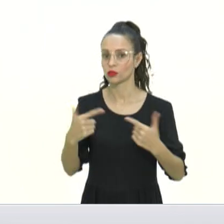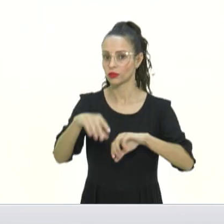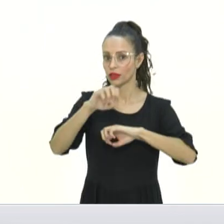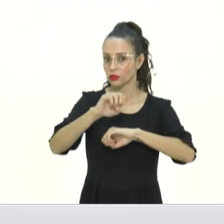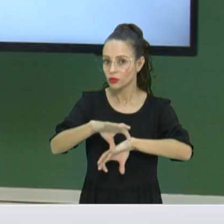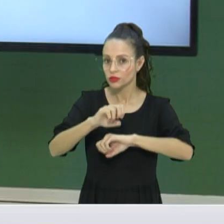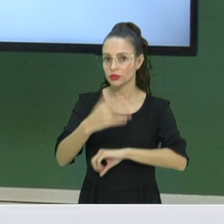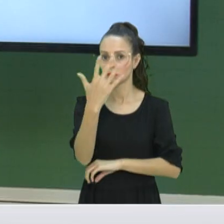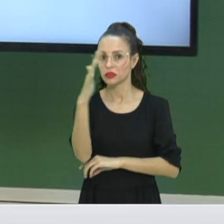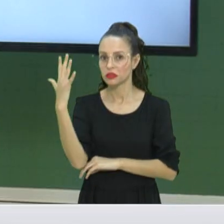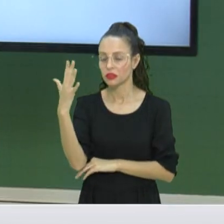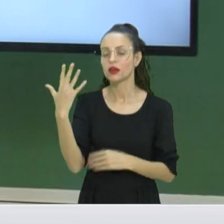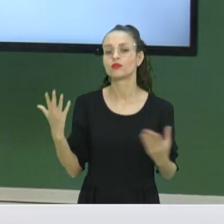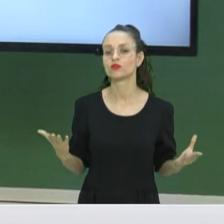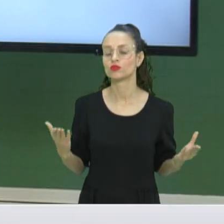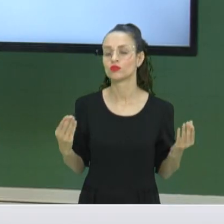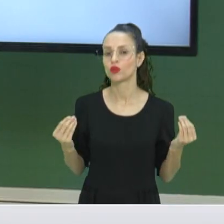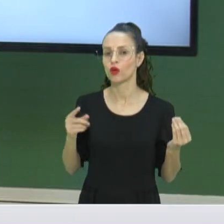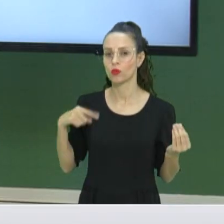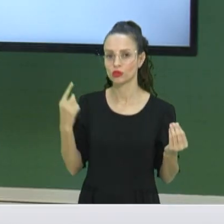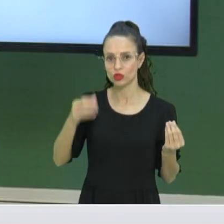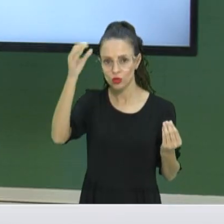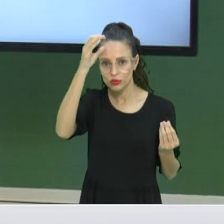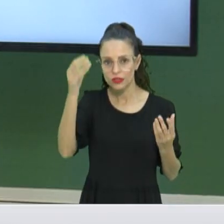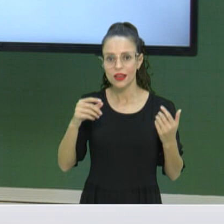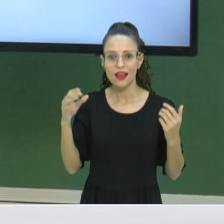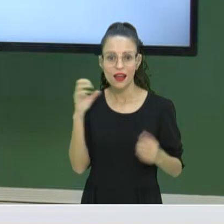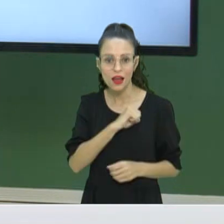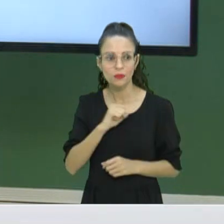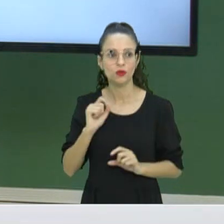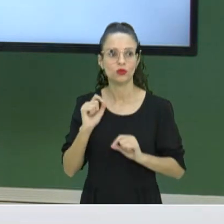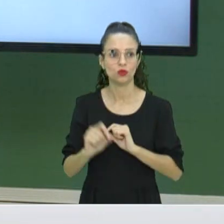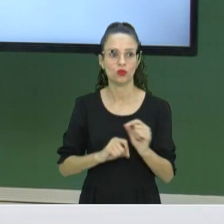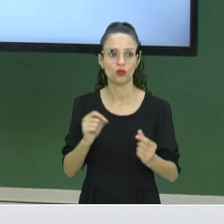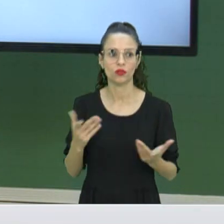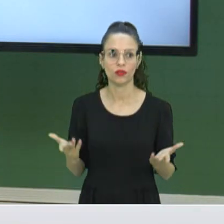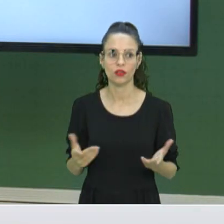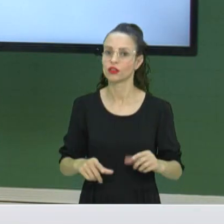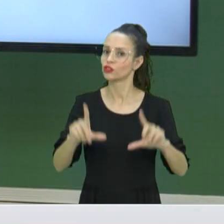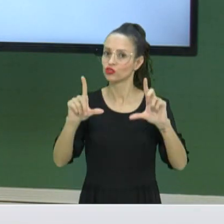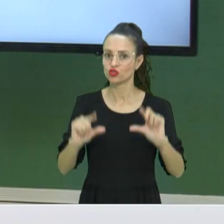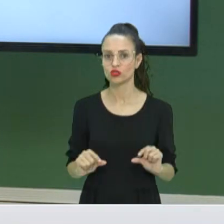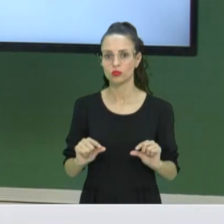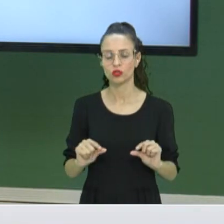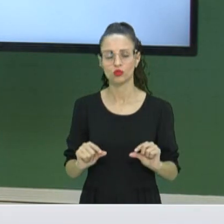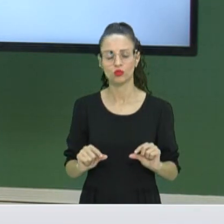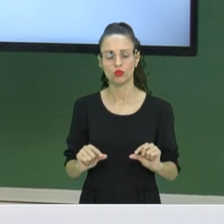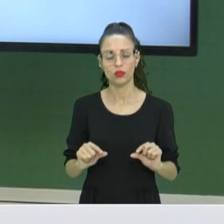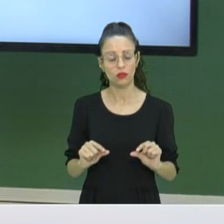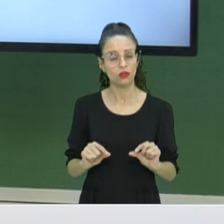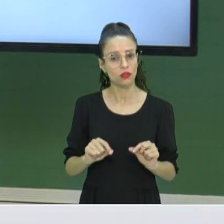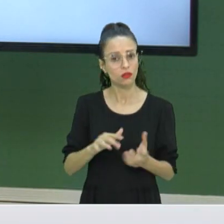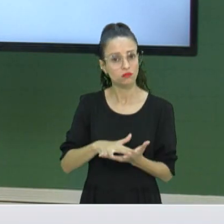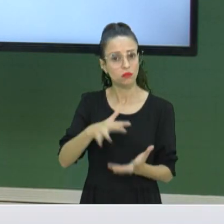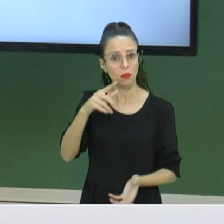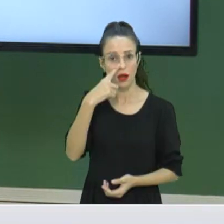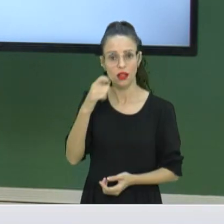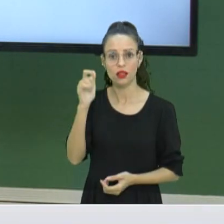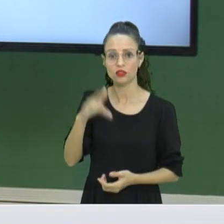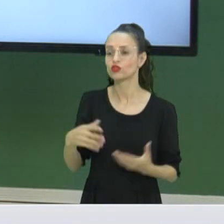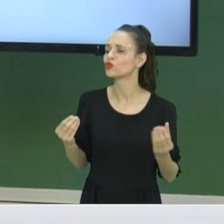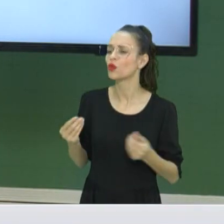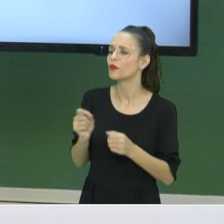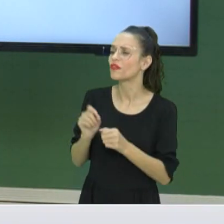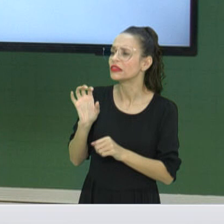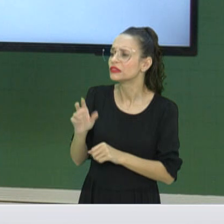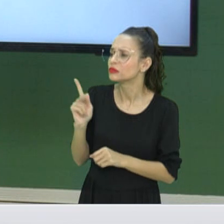educação ambiental, o que que nós temos que fazer imediatamente? Diminuir a produção de lixo. Como que eu vou fazer